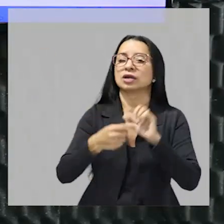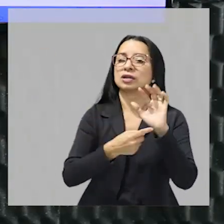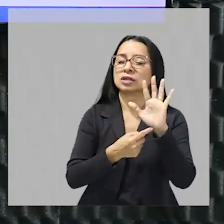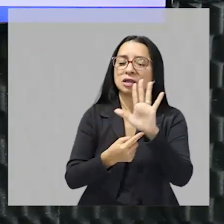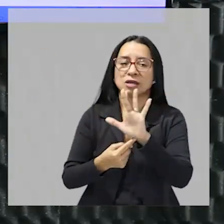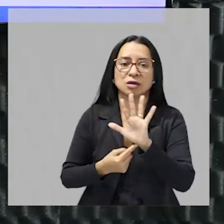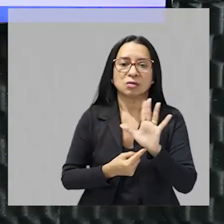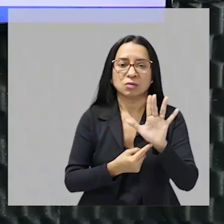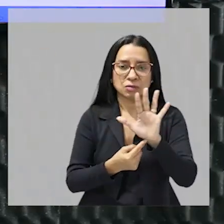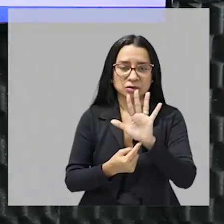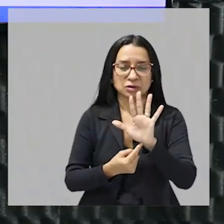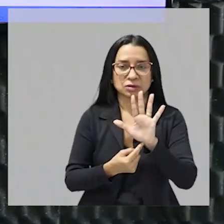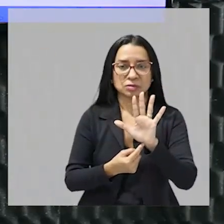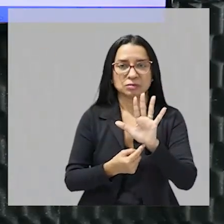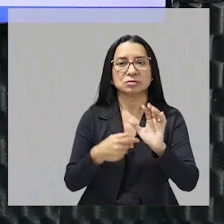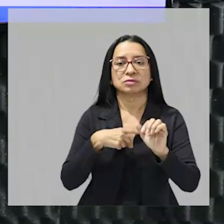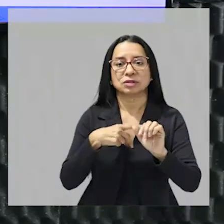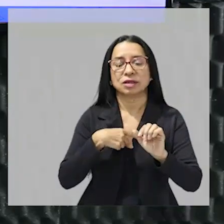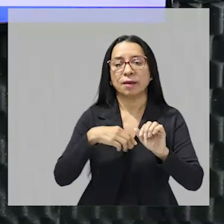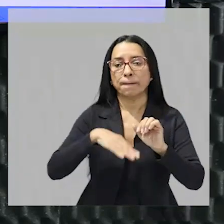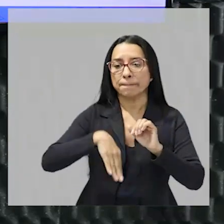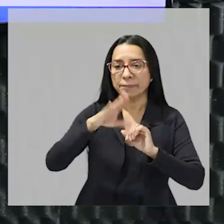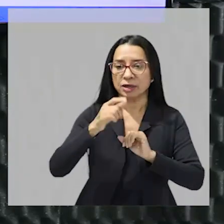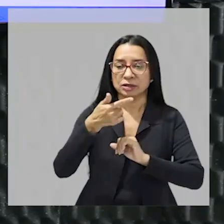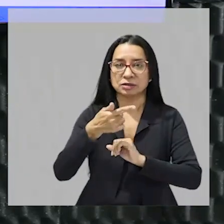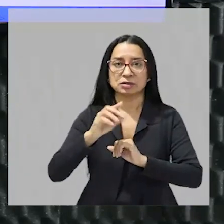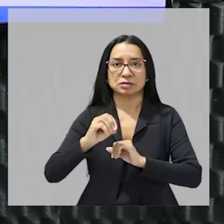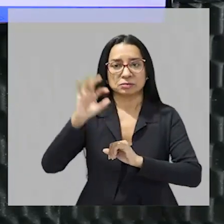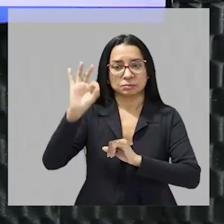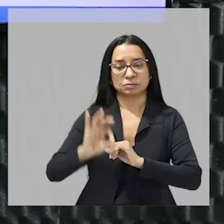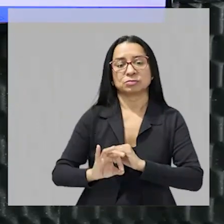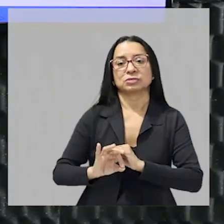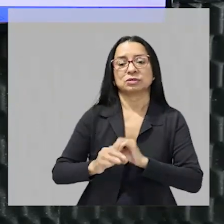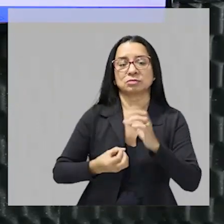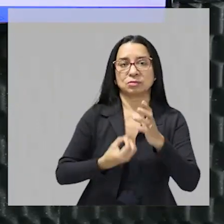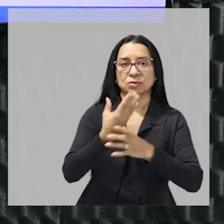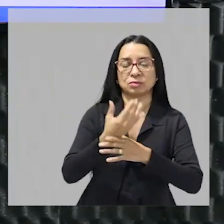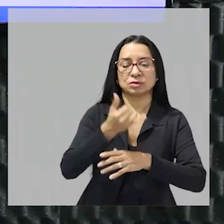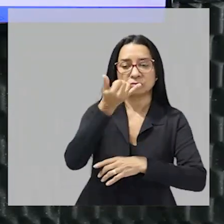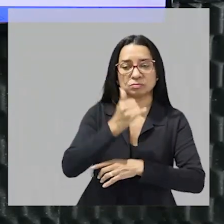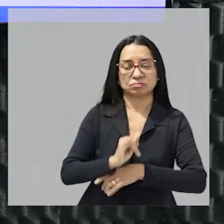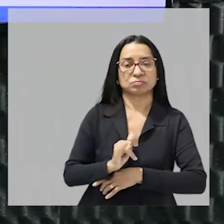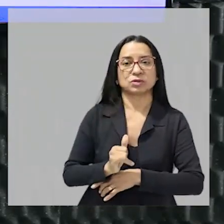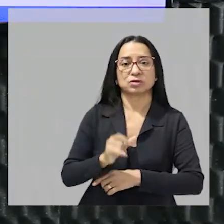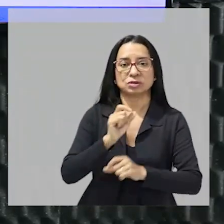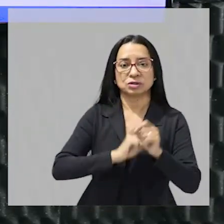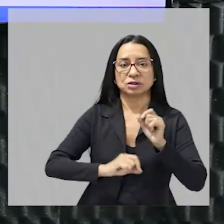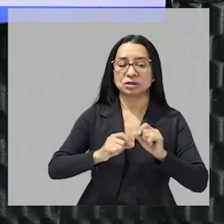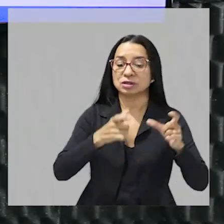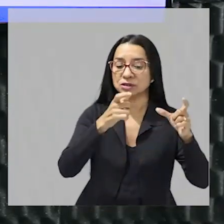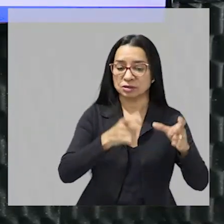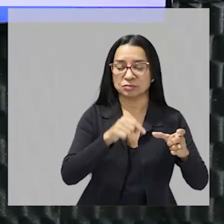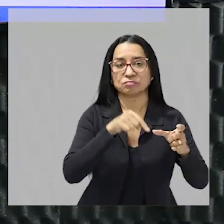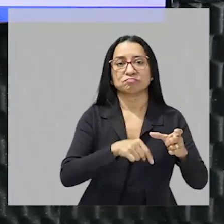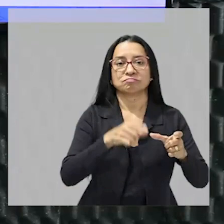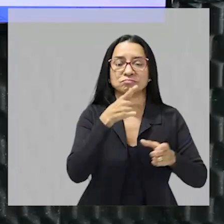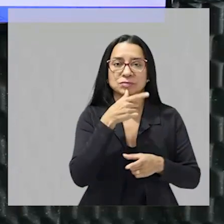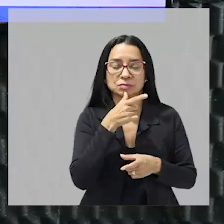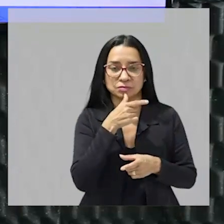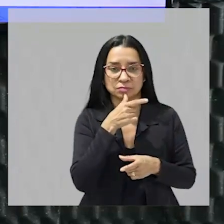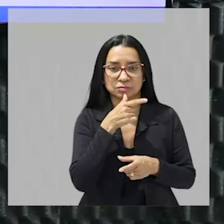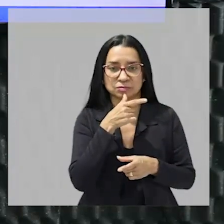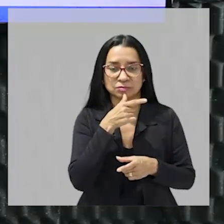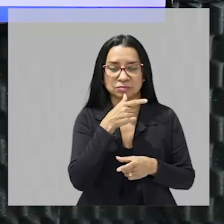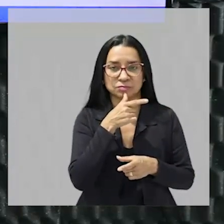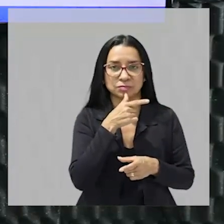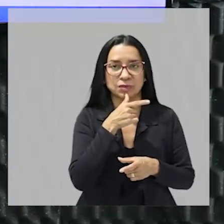O Brasil concentra mais de 70% da sua produção de energia elétrica no setor hidráulico, galera, tá? Então,